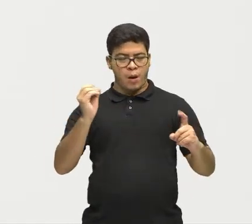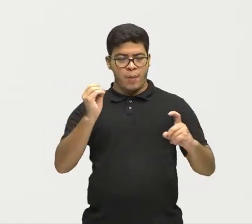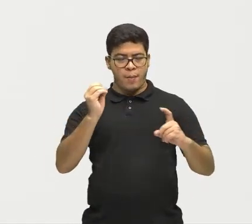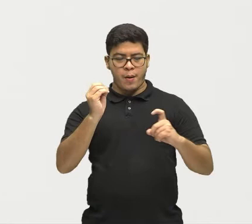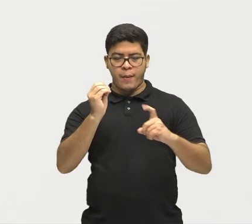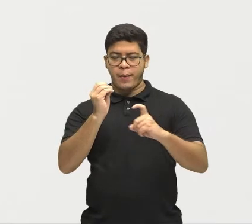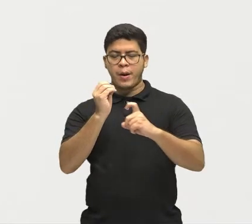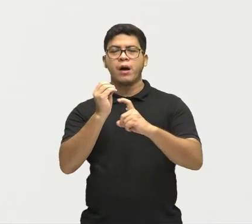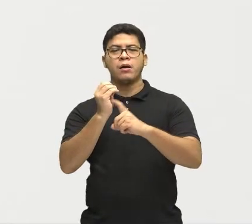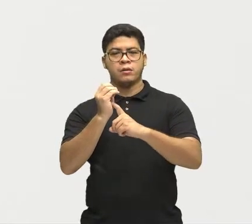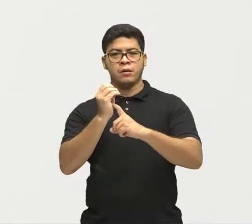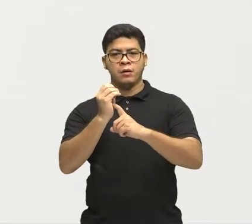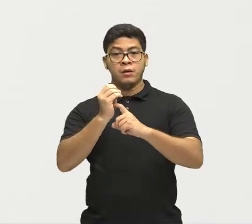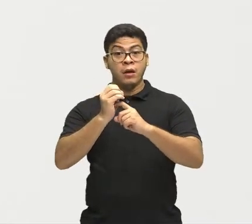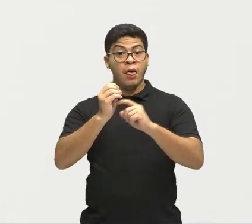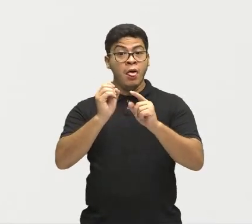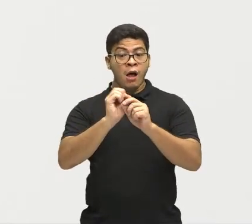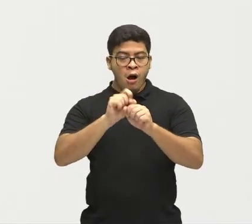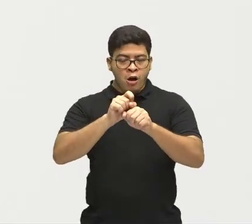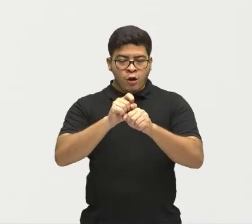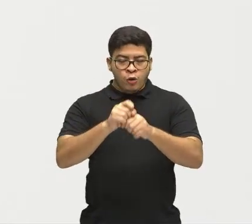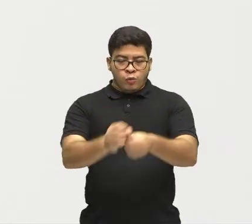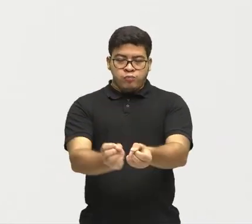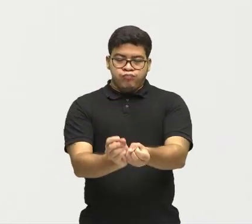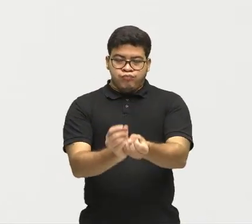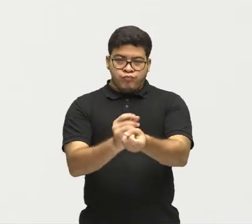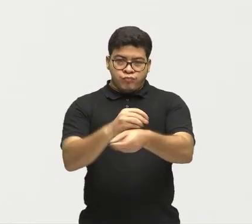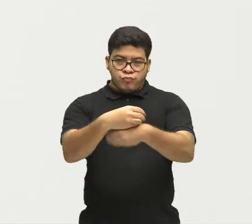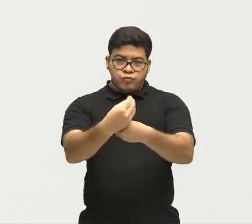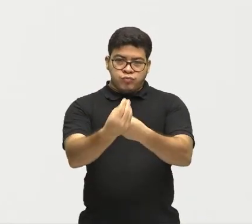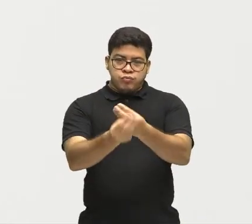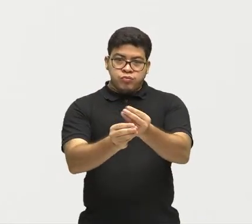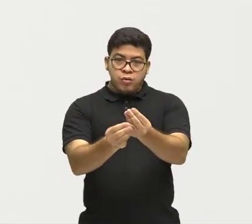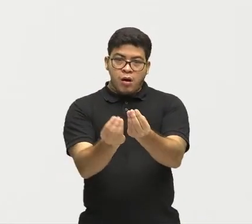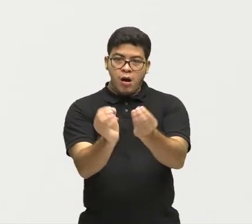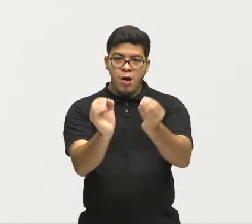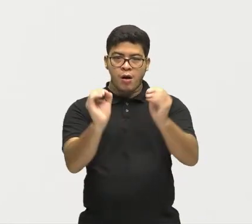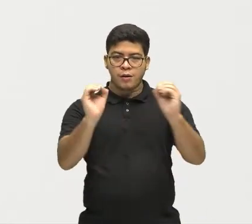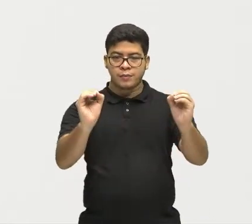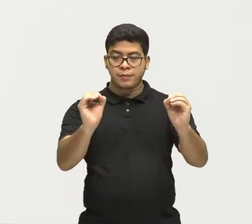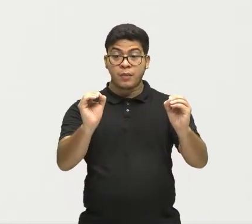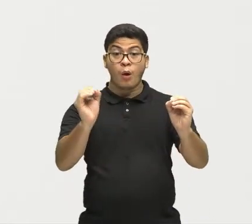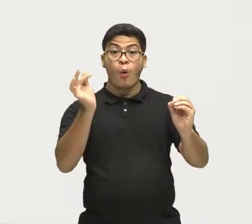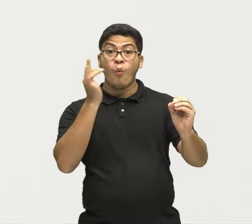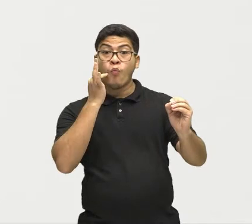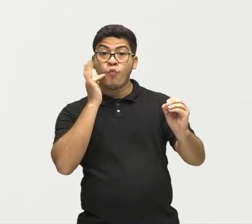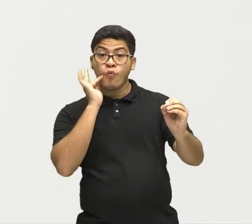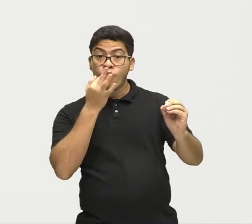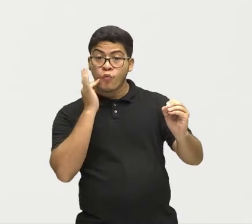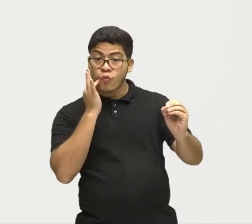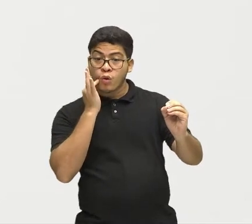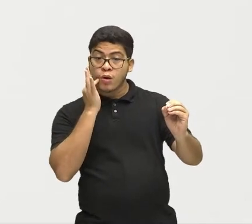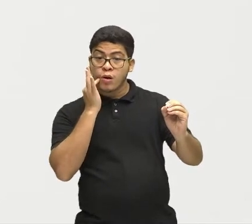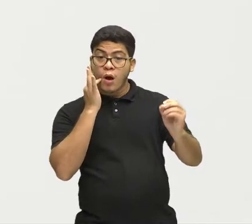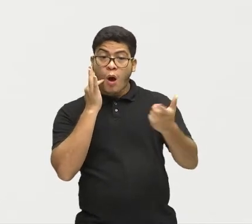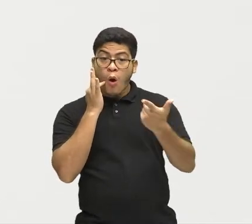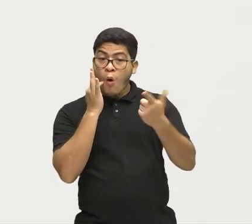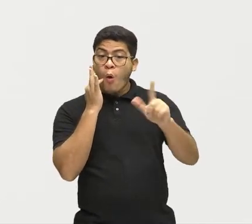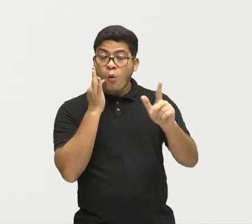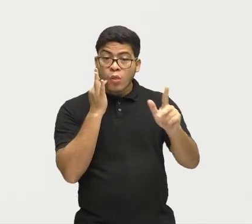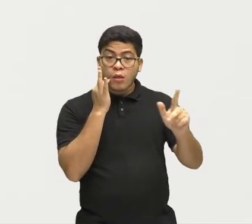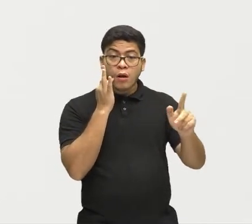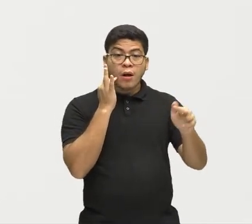uma dupla fecundação. Você vai ter a formação do fruto e também uma outra parte aí